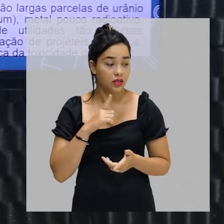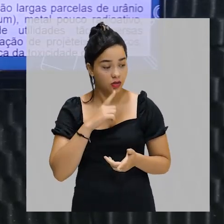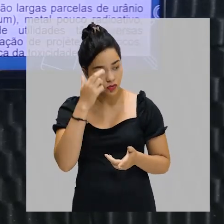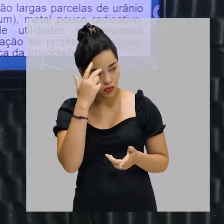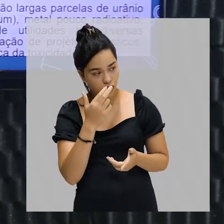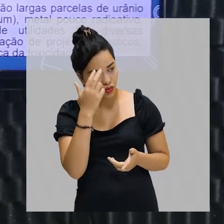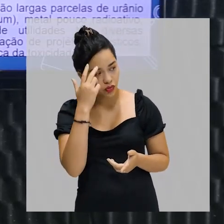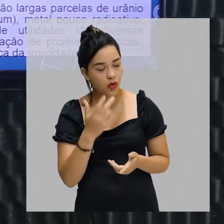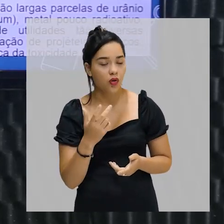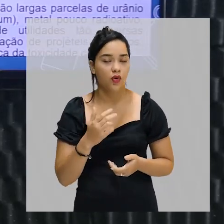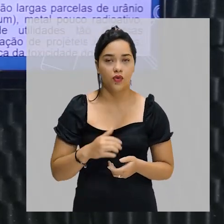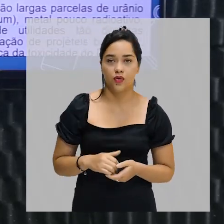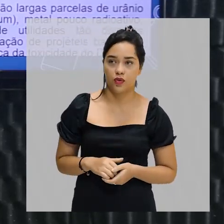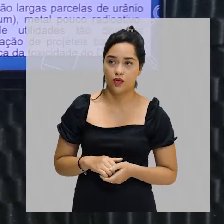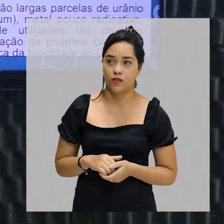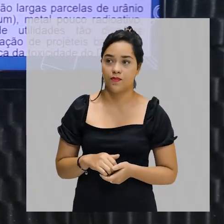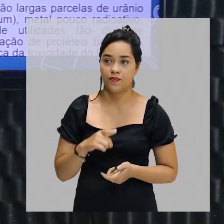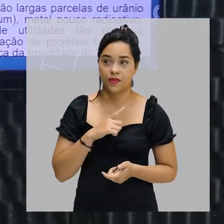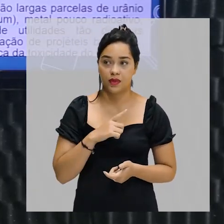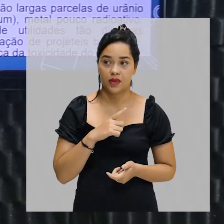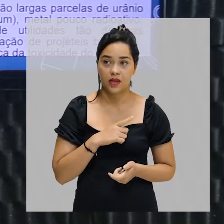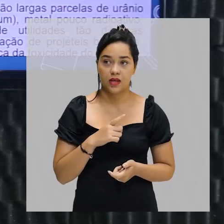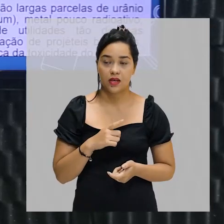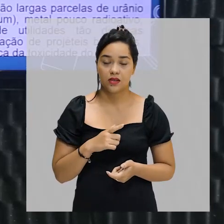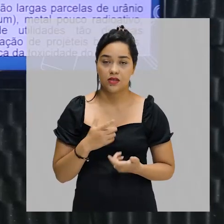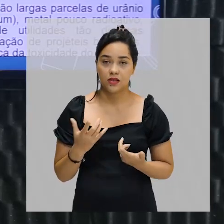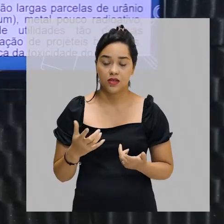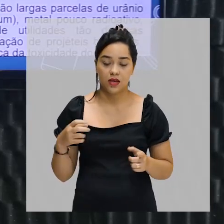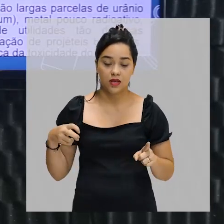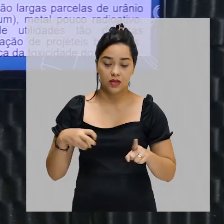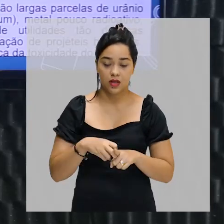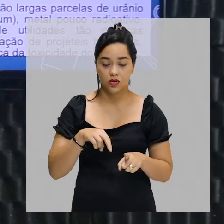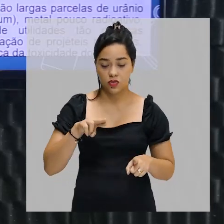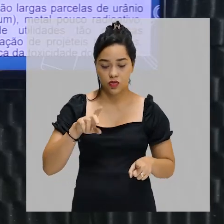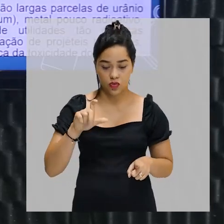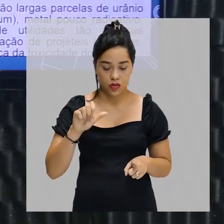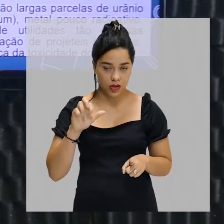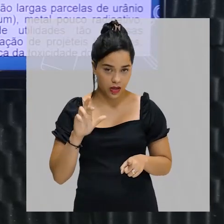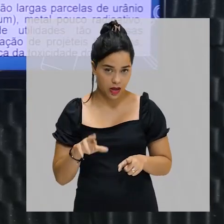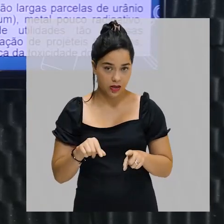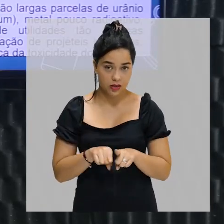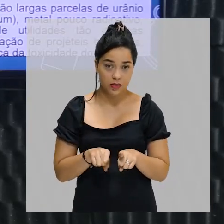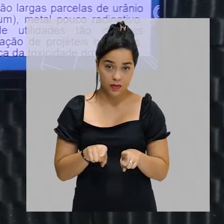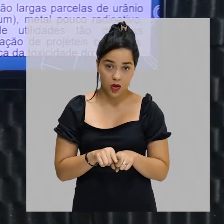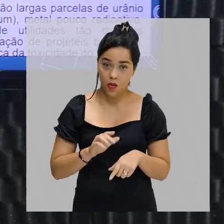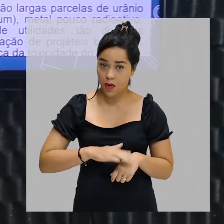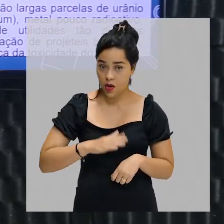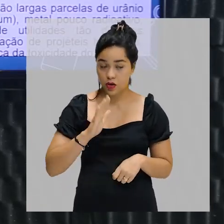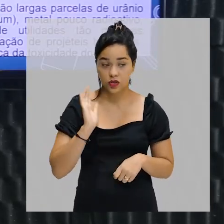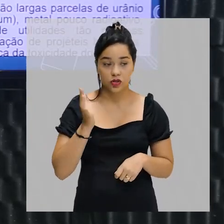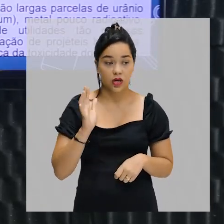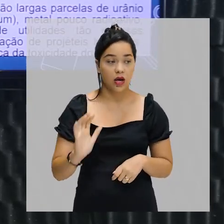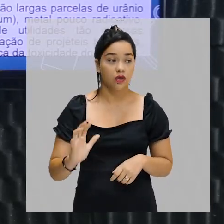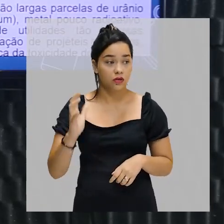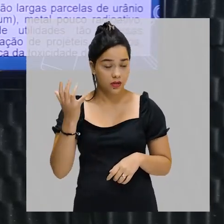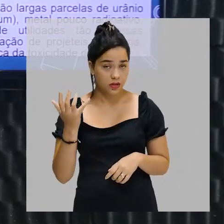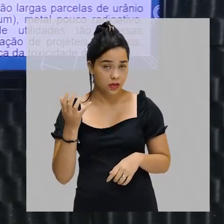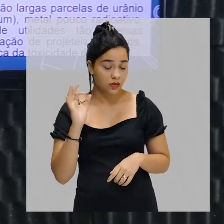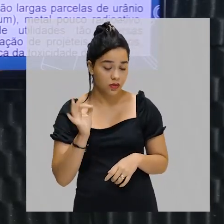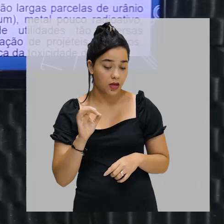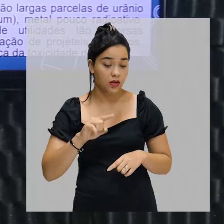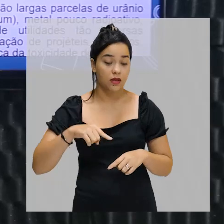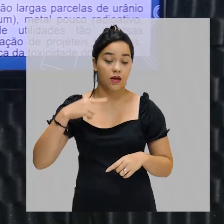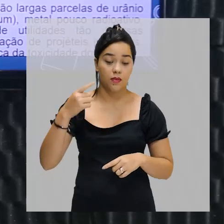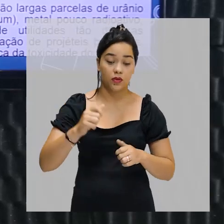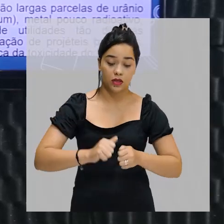histórico de acidentes nucleares, né, de acidente nuclear, simplesmente o maior que já aconteceu, certo? Isso